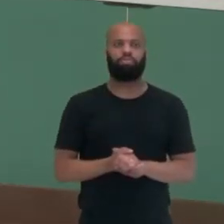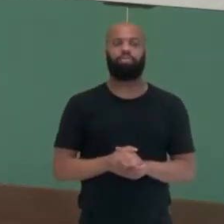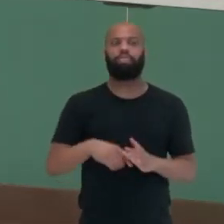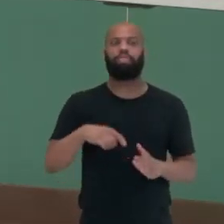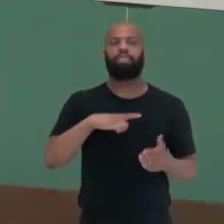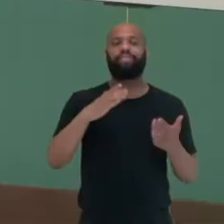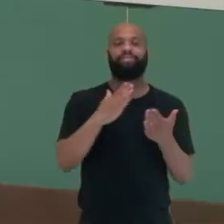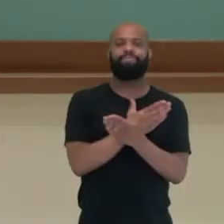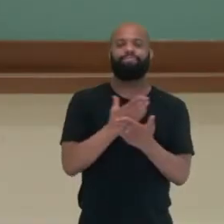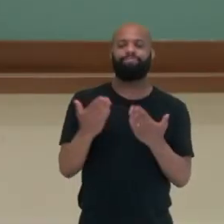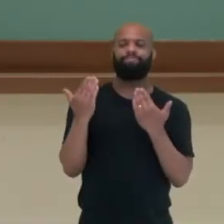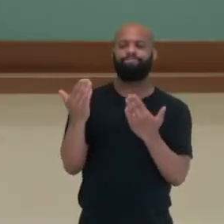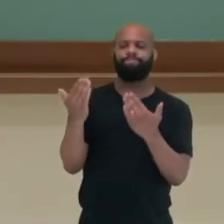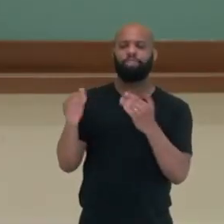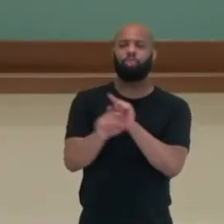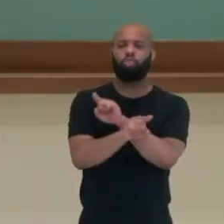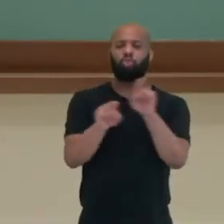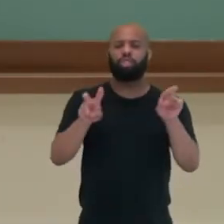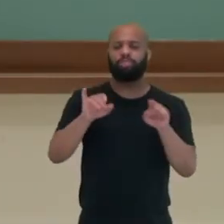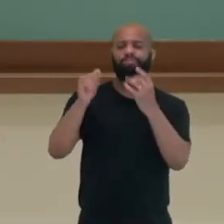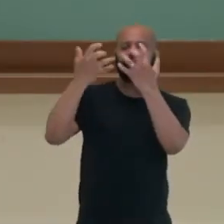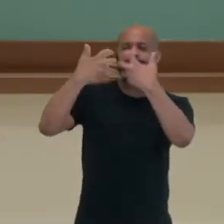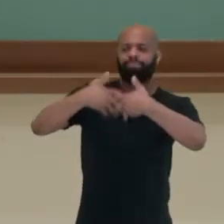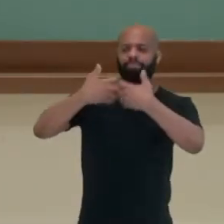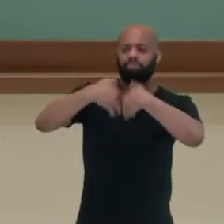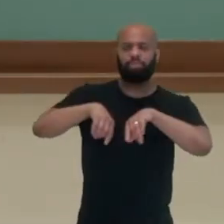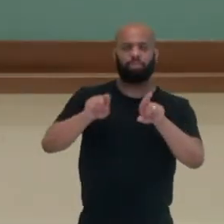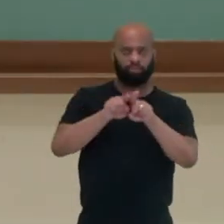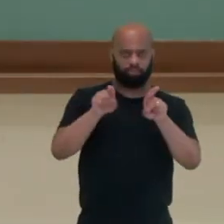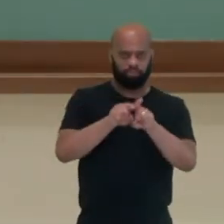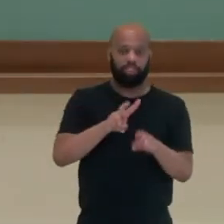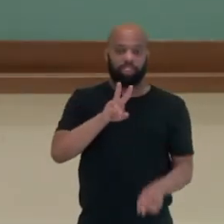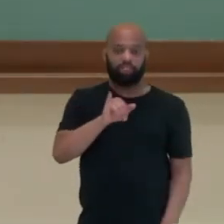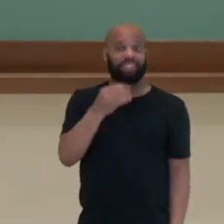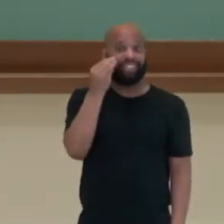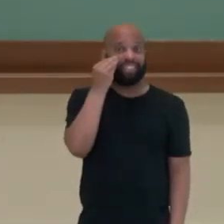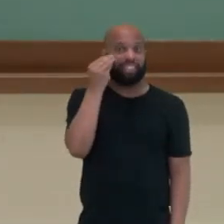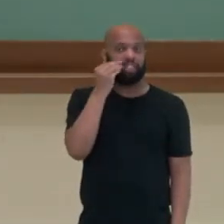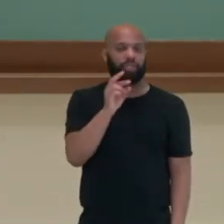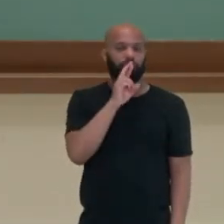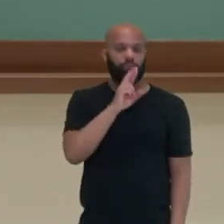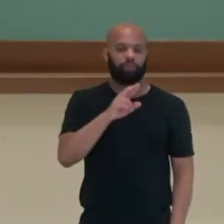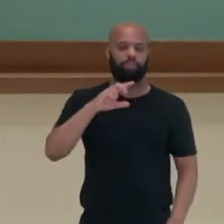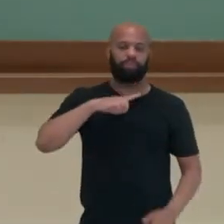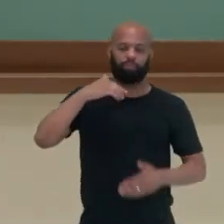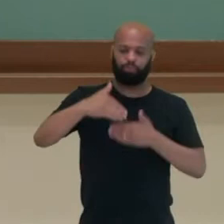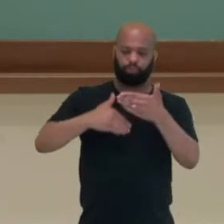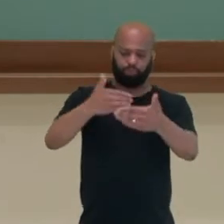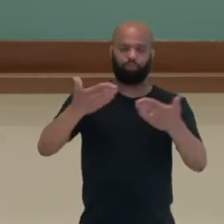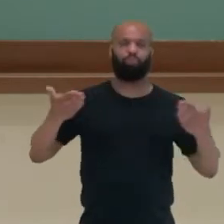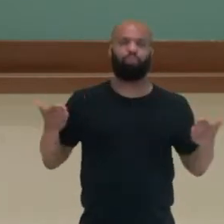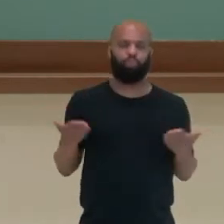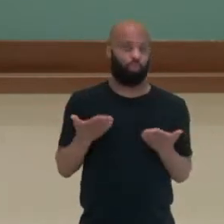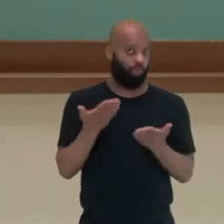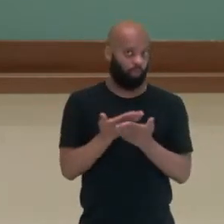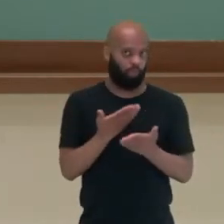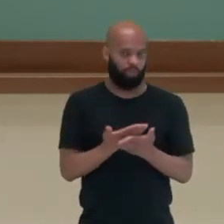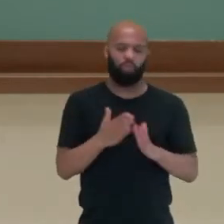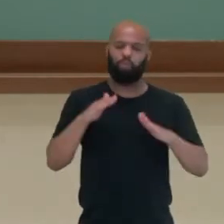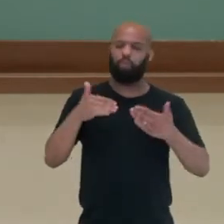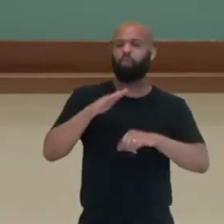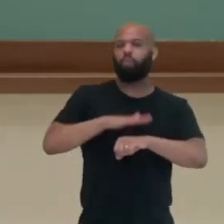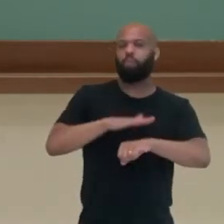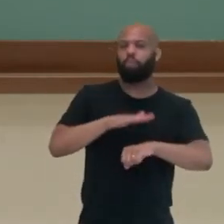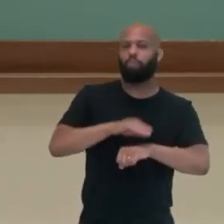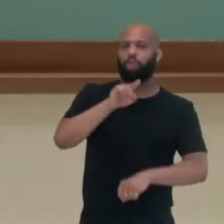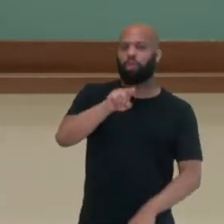Alguns questionamentos para vocês irem refletindo e a gente tentar responder durante essa nossa aula. Quando você escuta